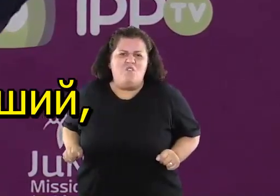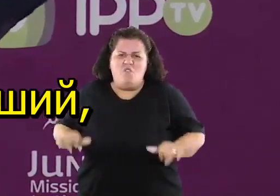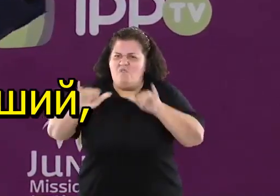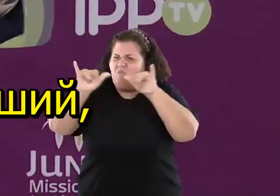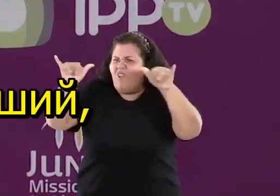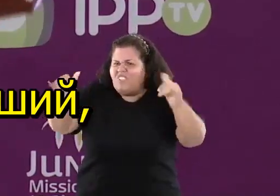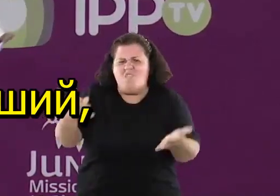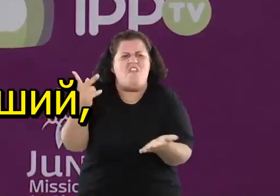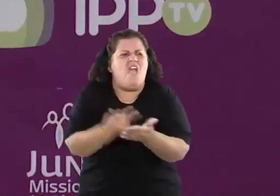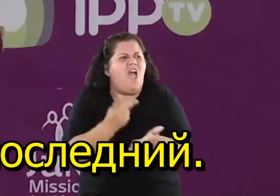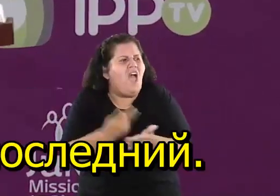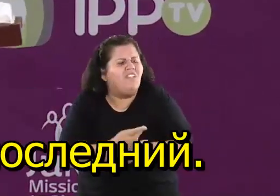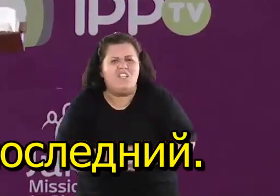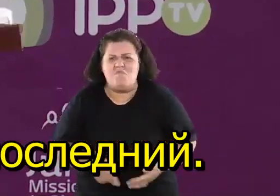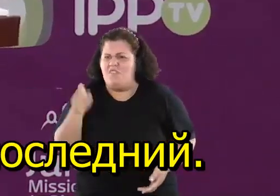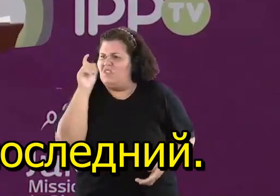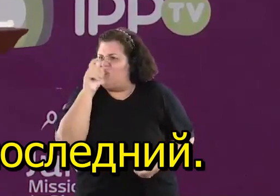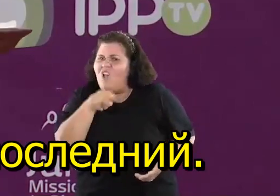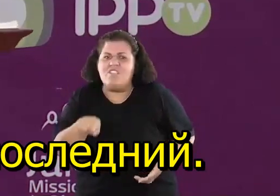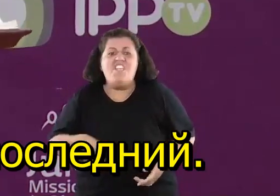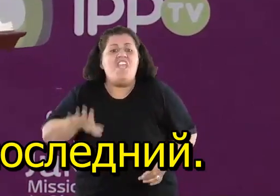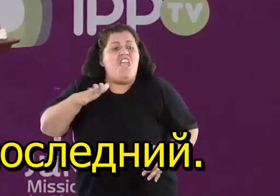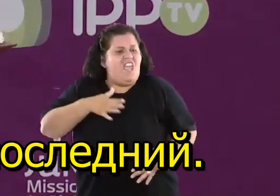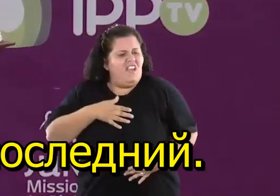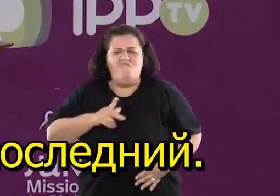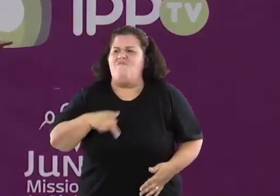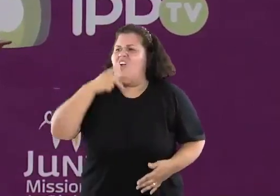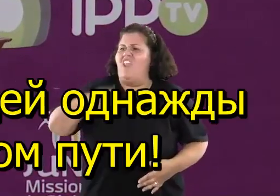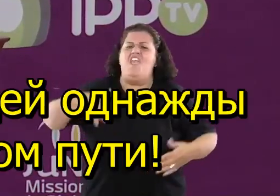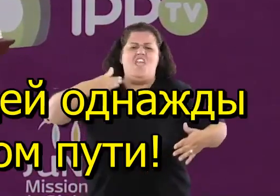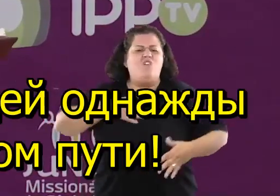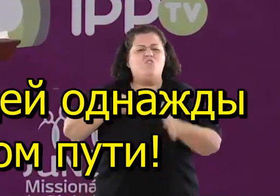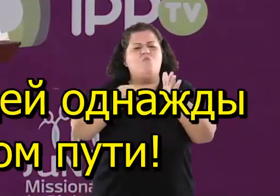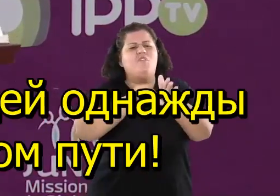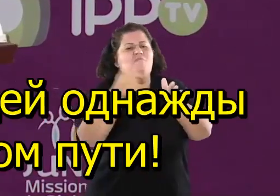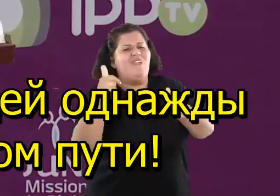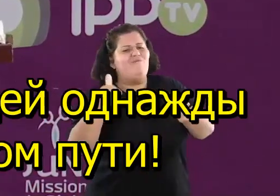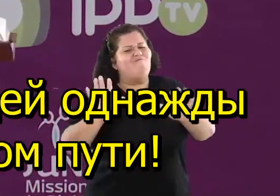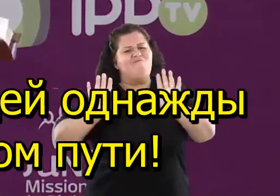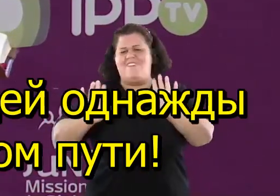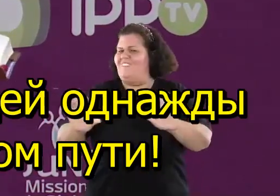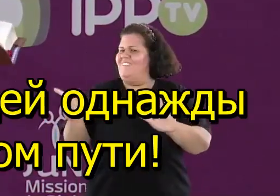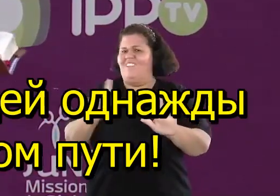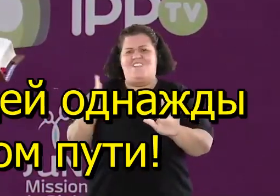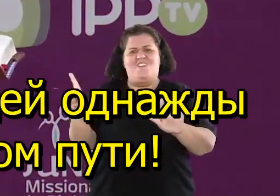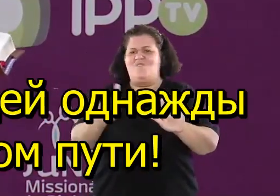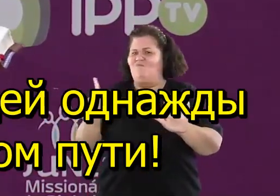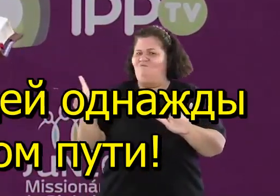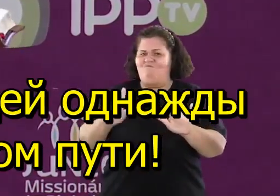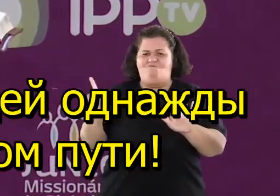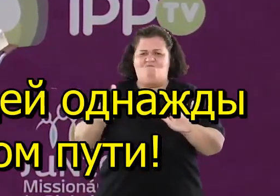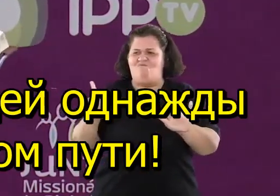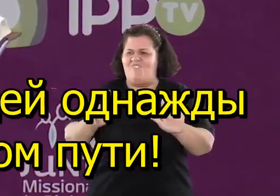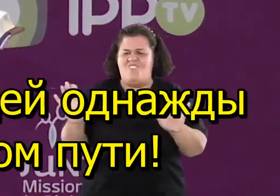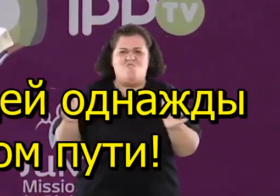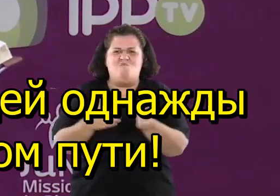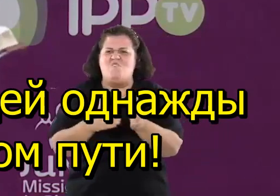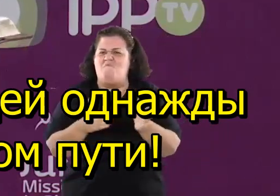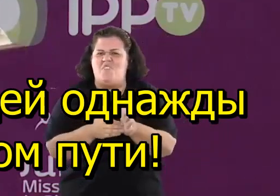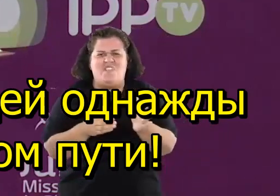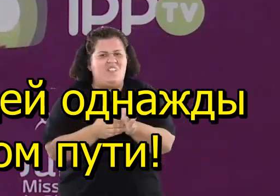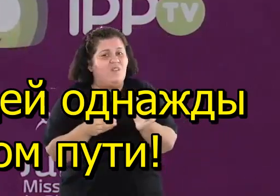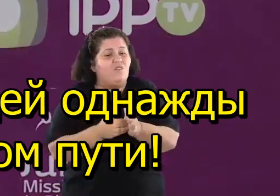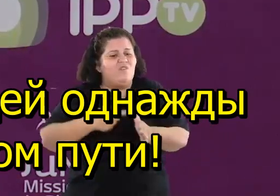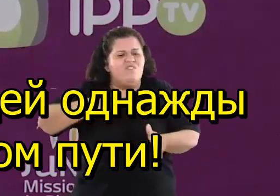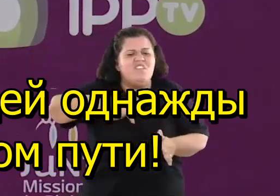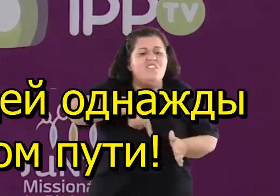o melhor e é o pior, se diz o primeiro e é o último. E nesse momento, irmãos, quantas pessoas que um dia na caminhada